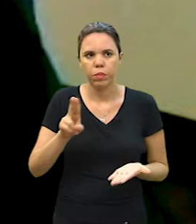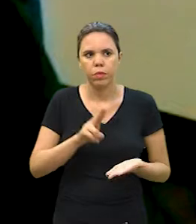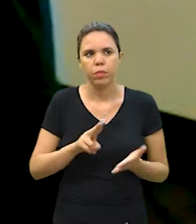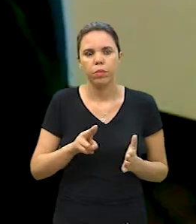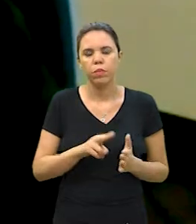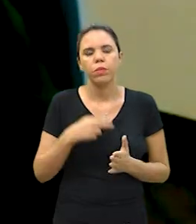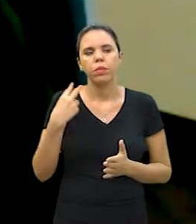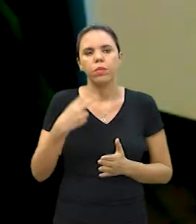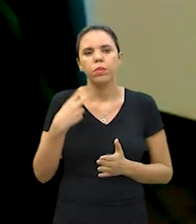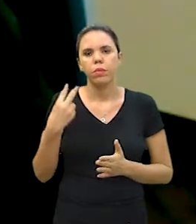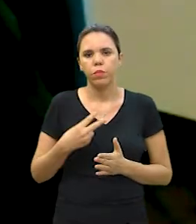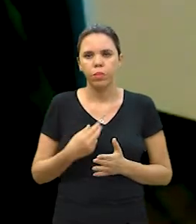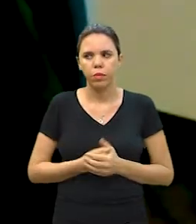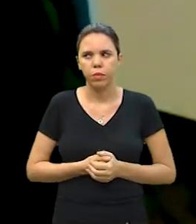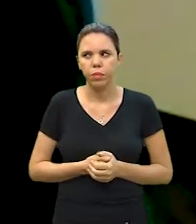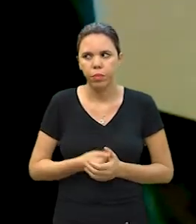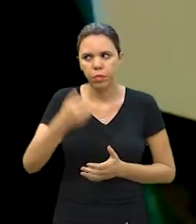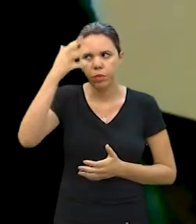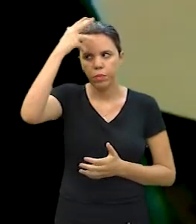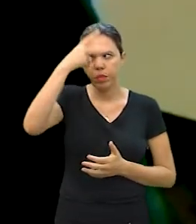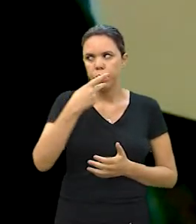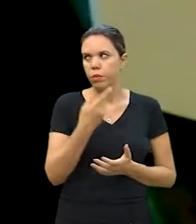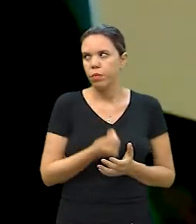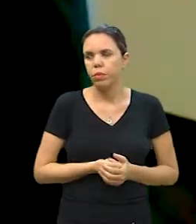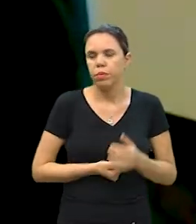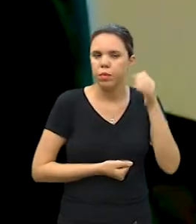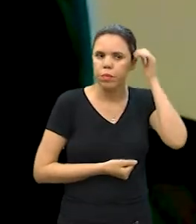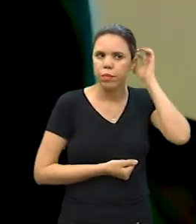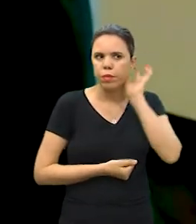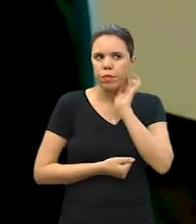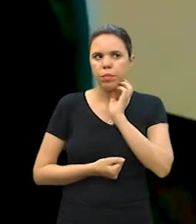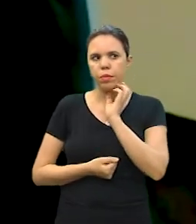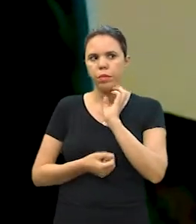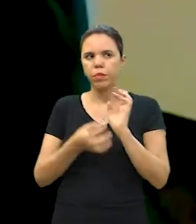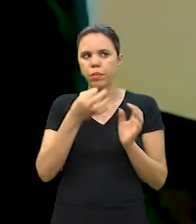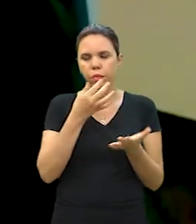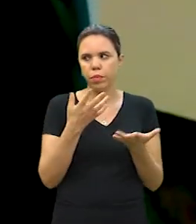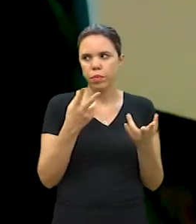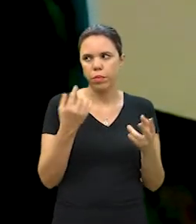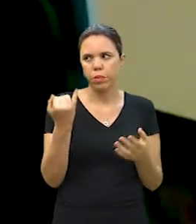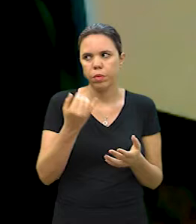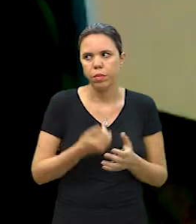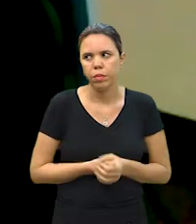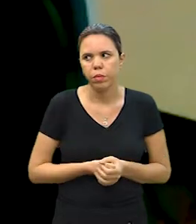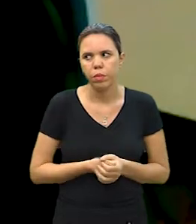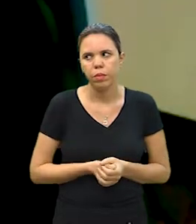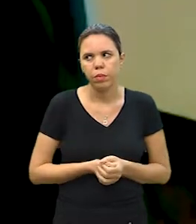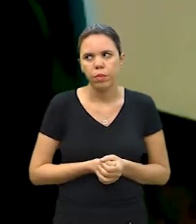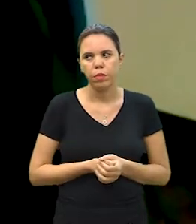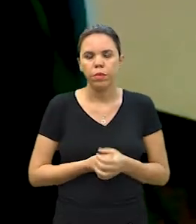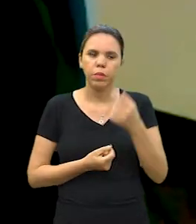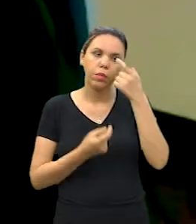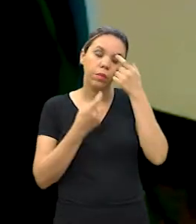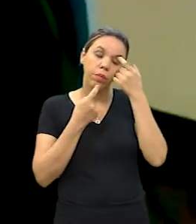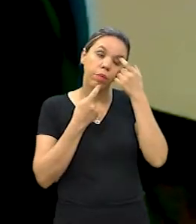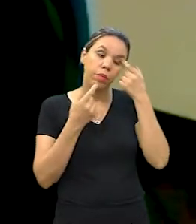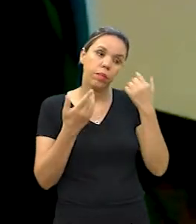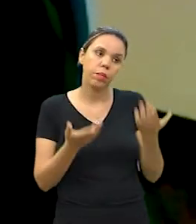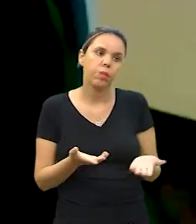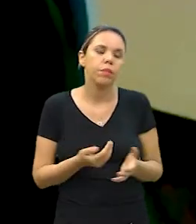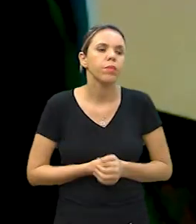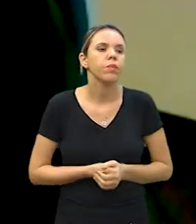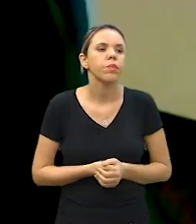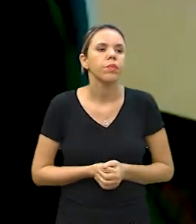mulheres, o vereador Rodrigo da Farmadic coloca aí uma questão importante, né?